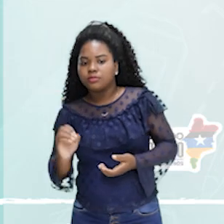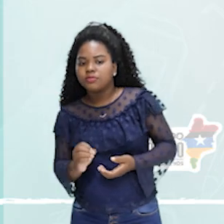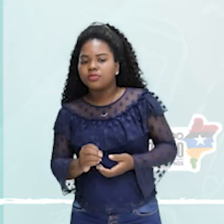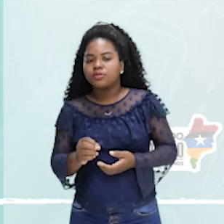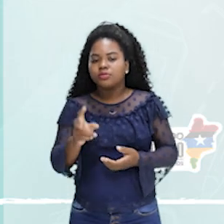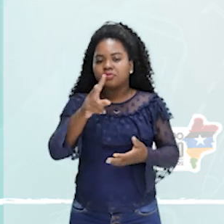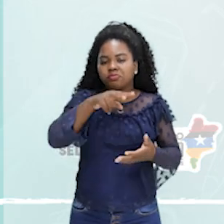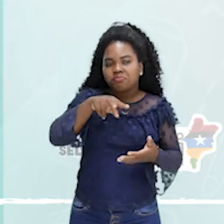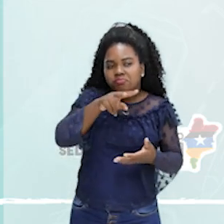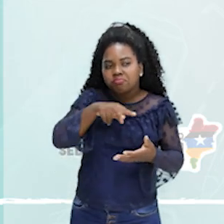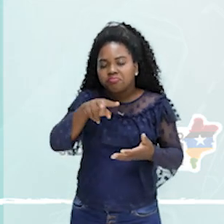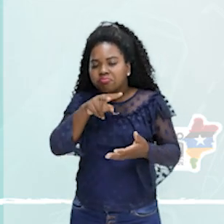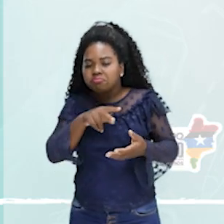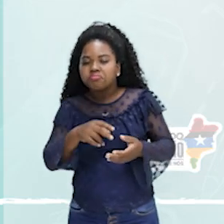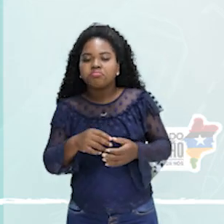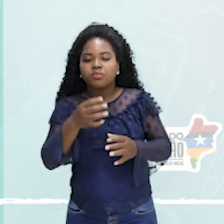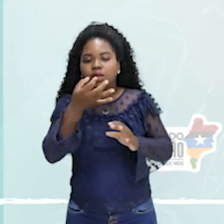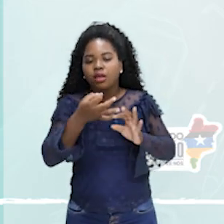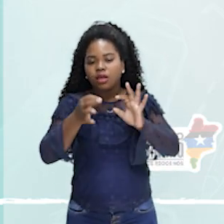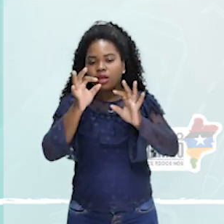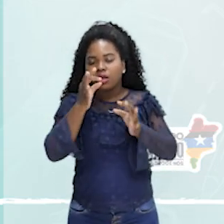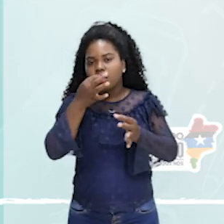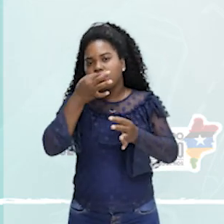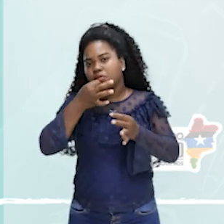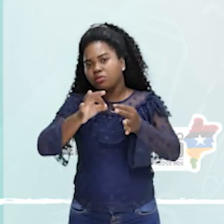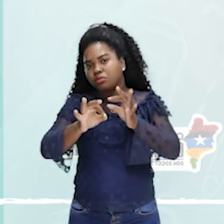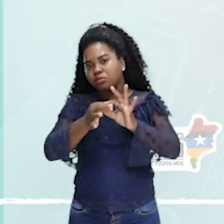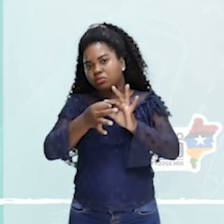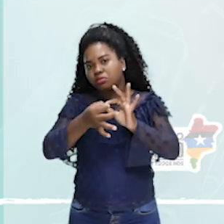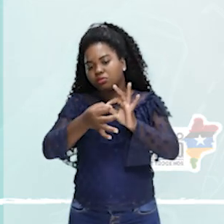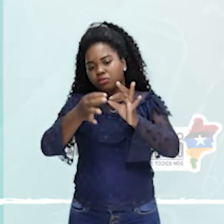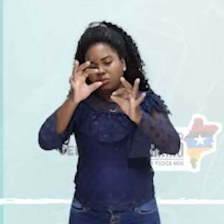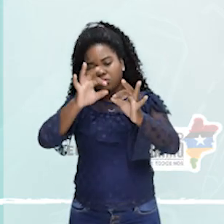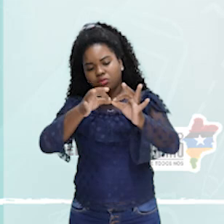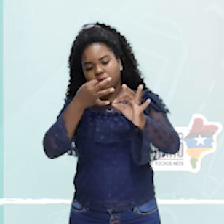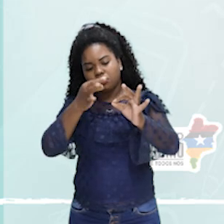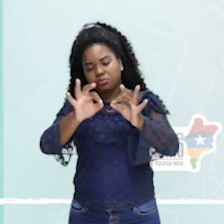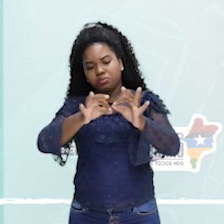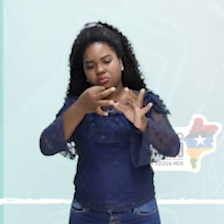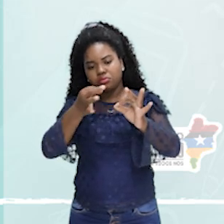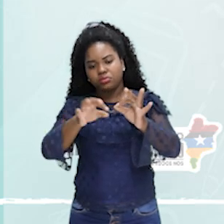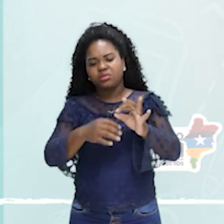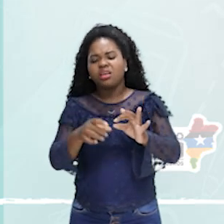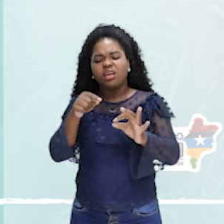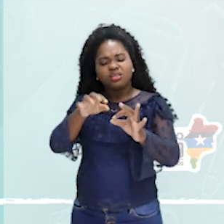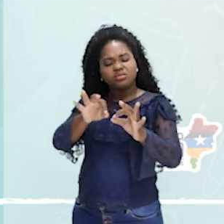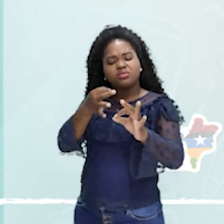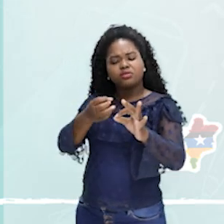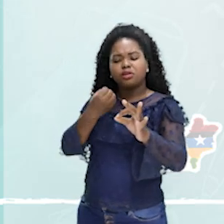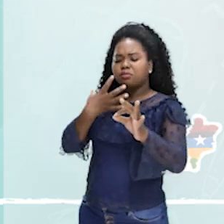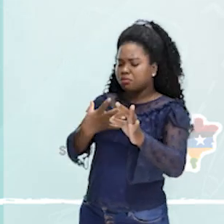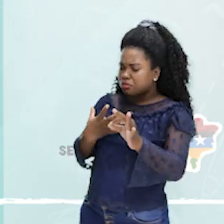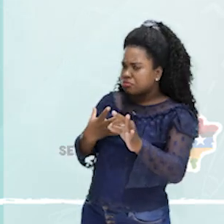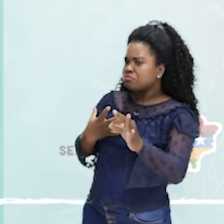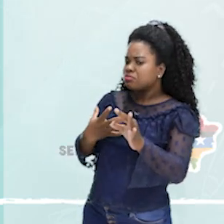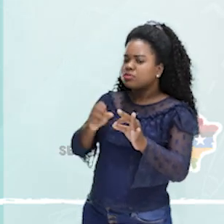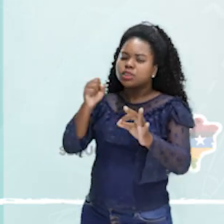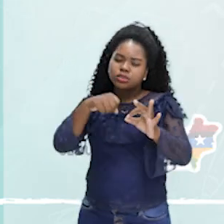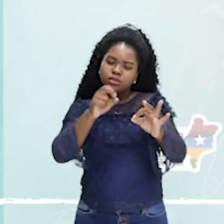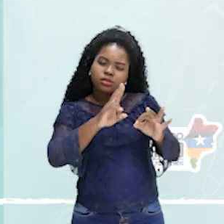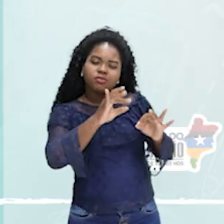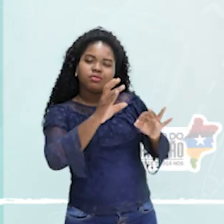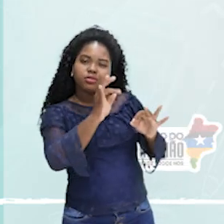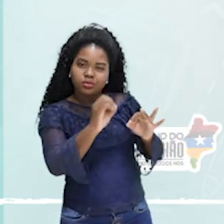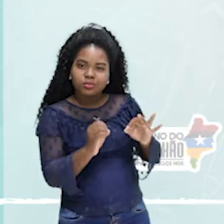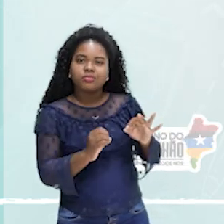da vinha. Esta uva é boa, senhor Braulio? Sim, Victor. Esta uva é boa.